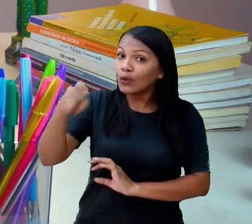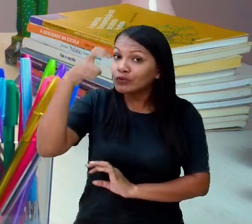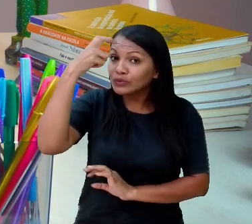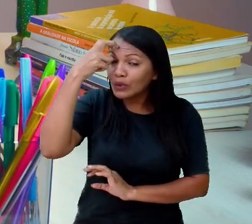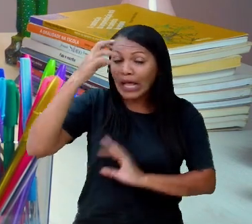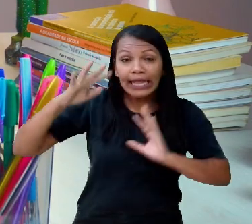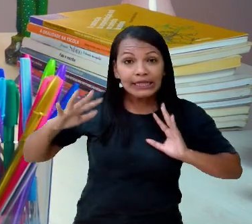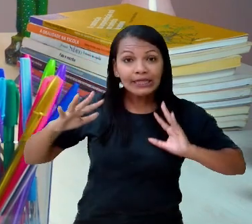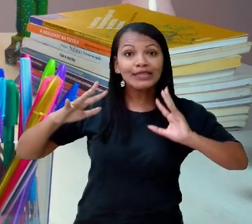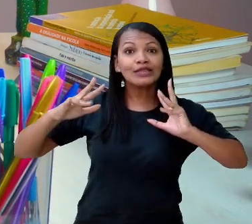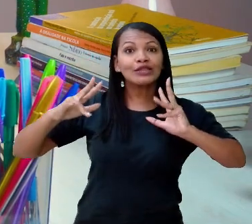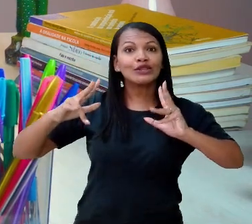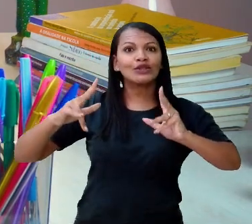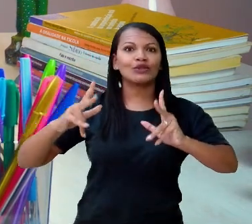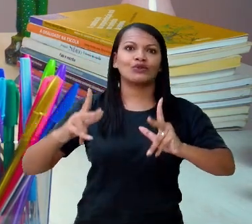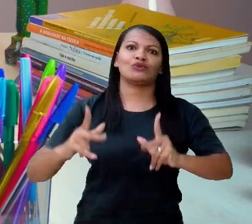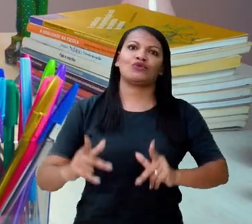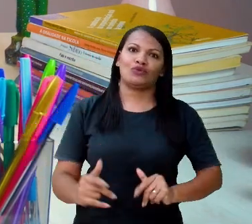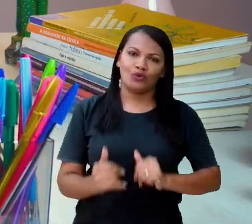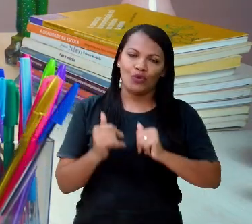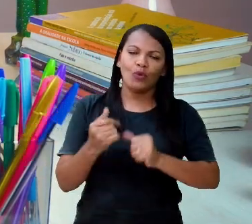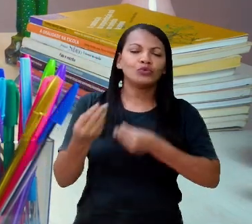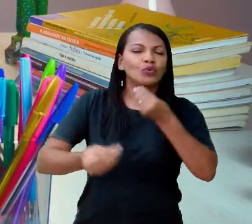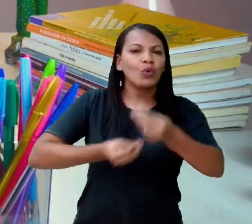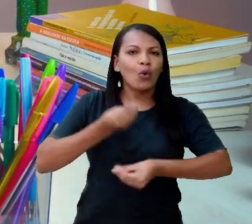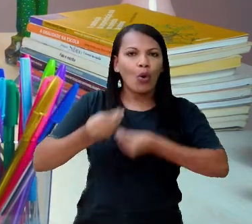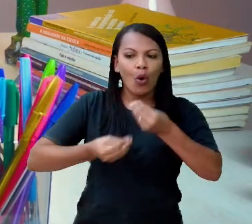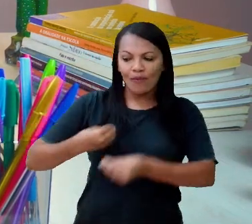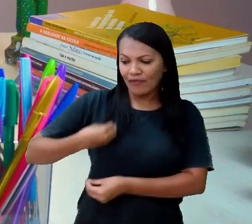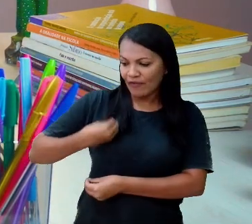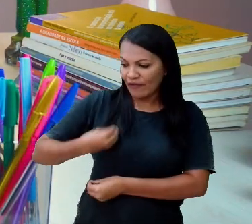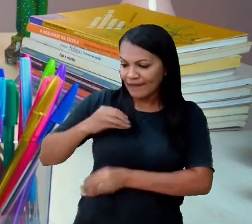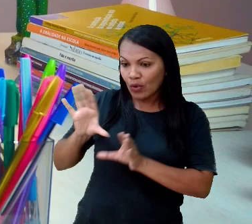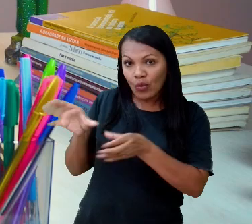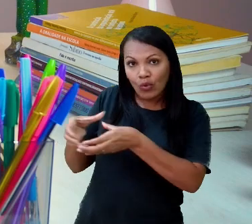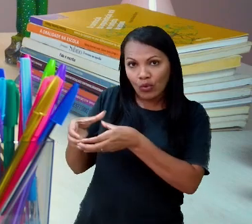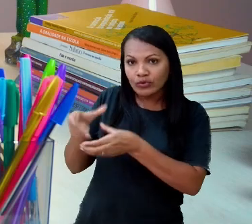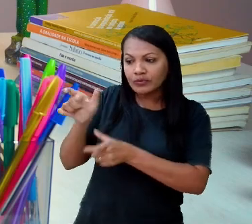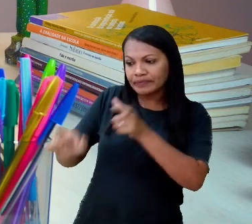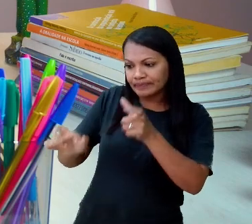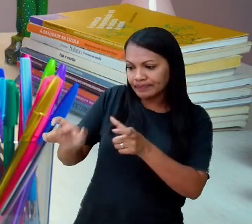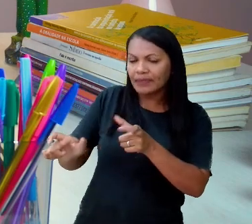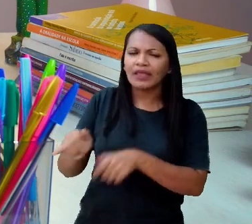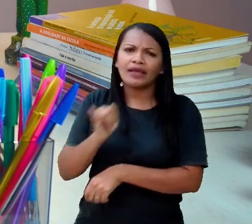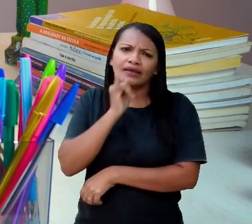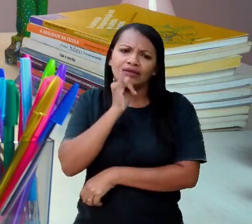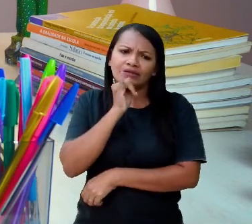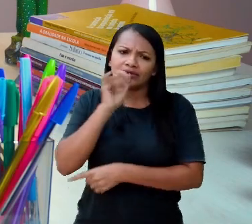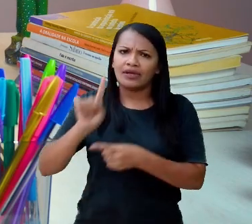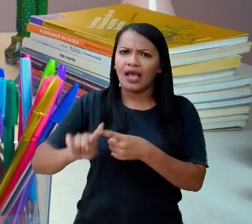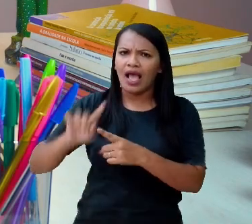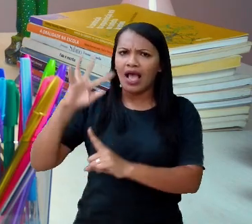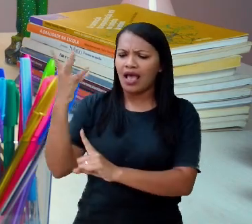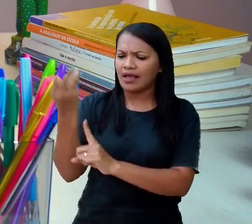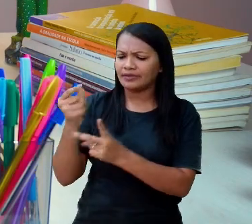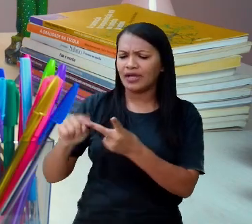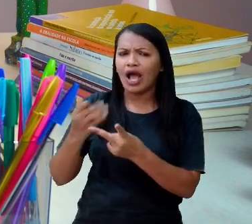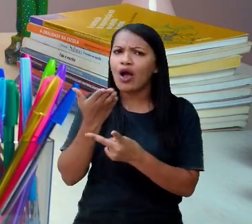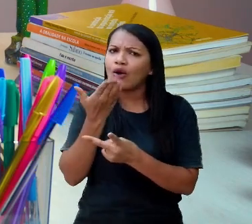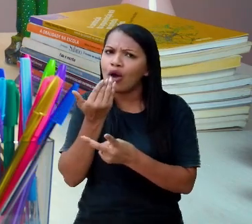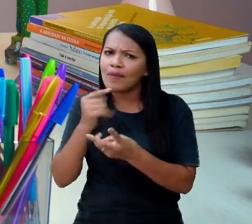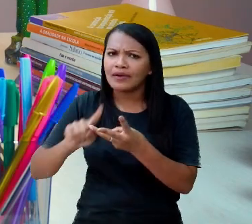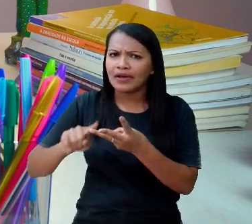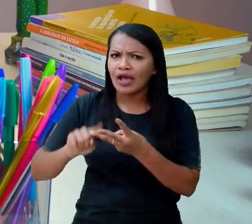que forma o modo de viver de um grupo de pessoas. Como, por exemplo, a arte, as comidas,